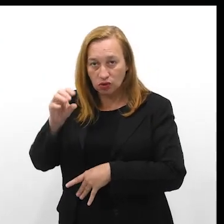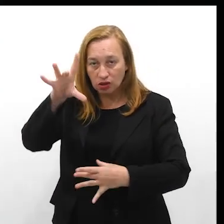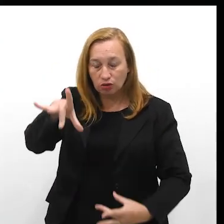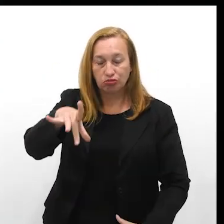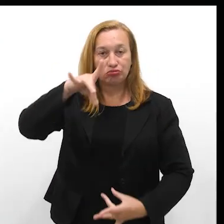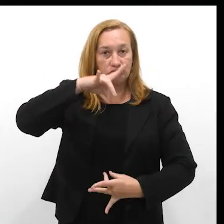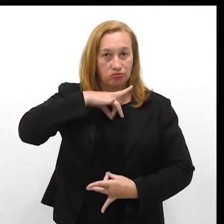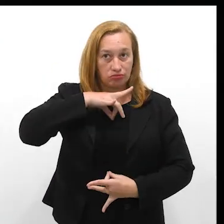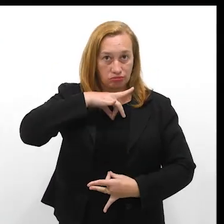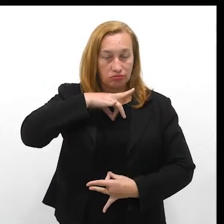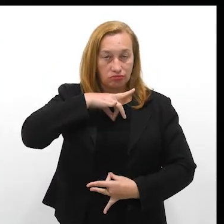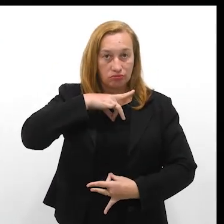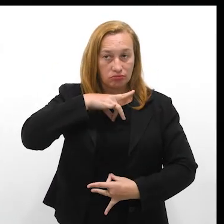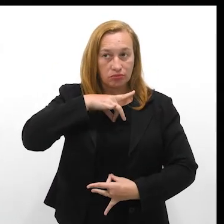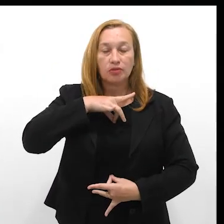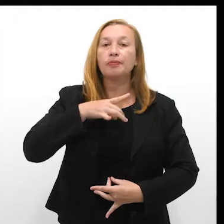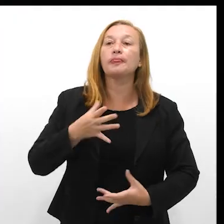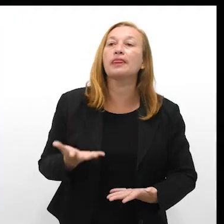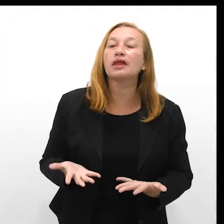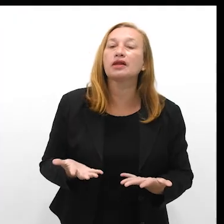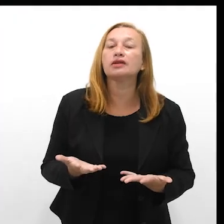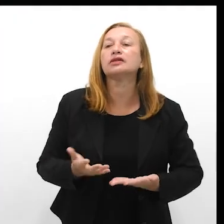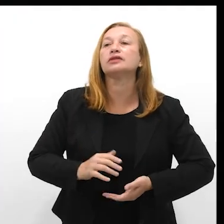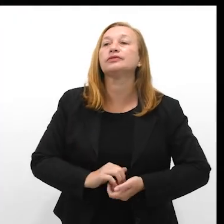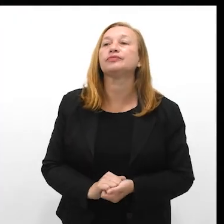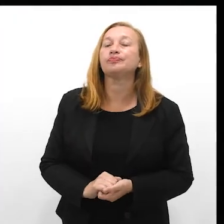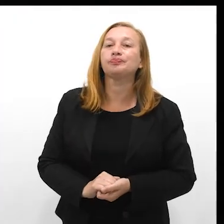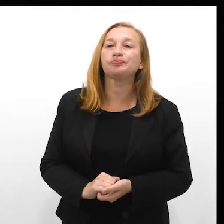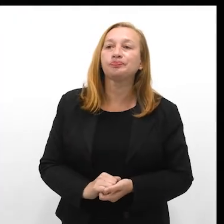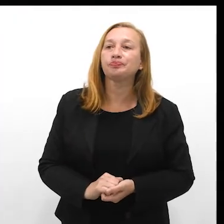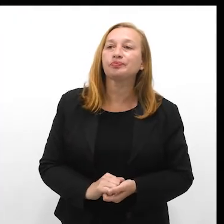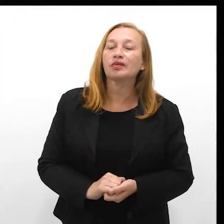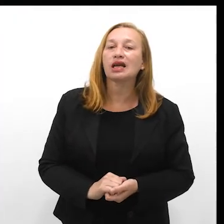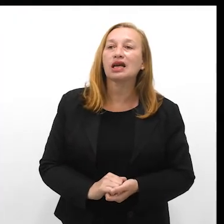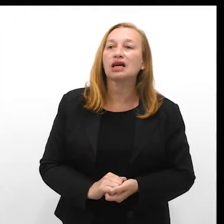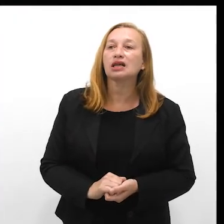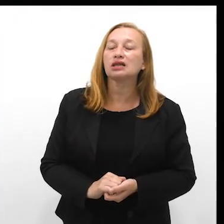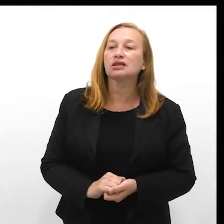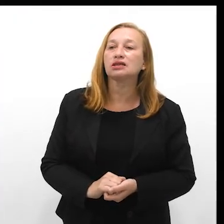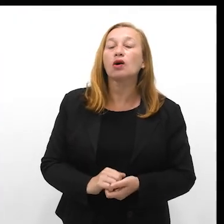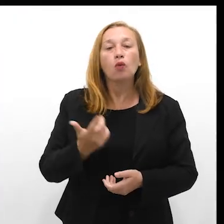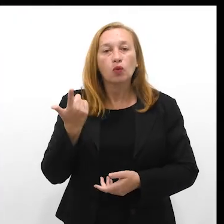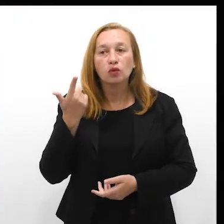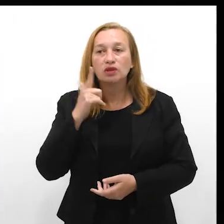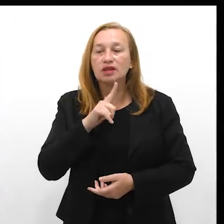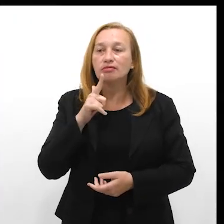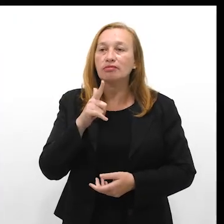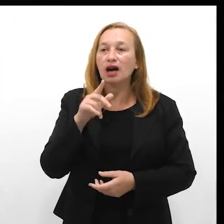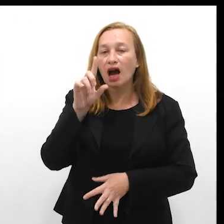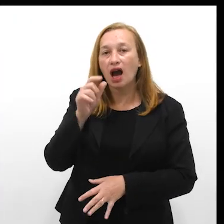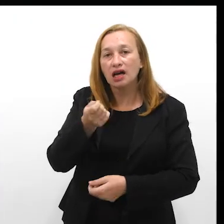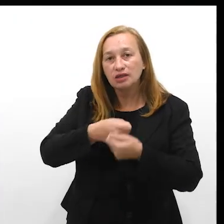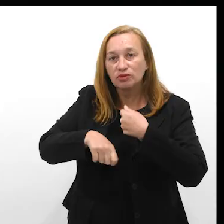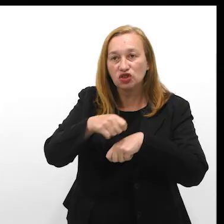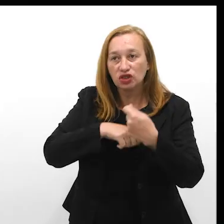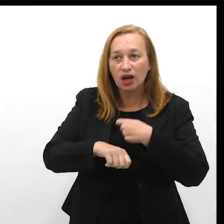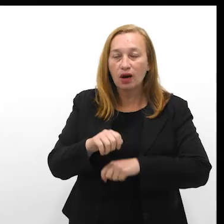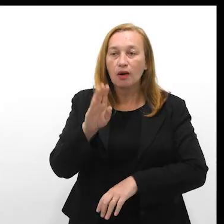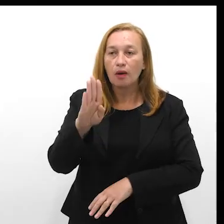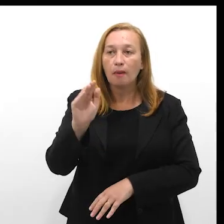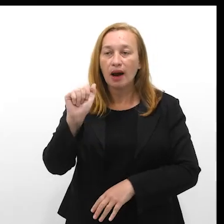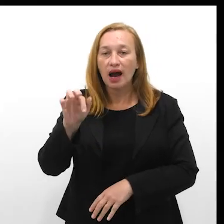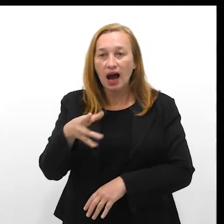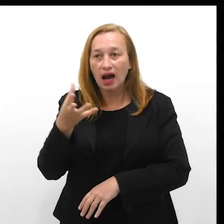um personagem, né? Ele se nutre de um personagem, ele se veste de um personagem, e esse personagem consegue administrar o